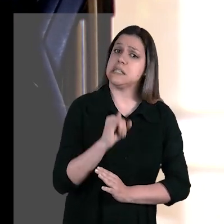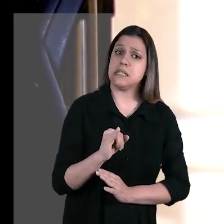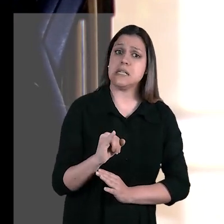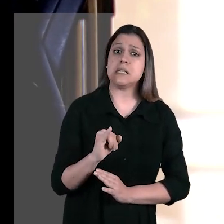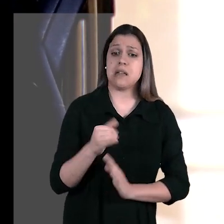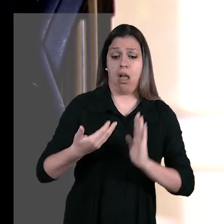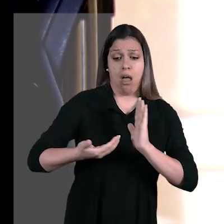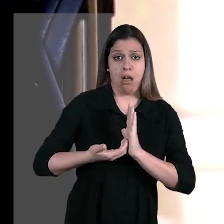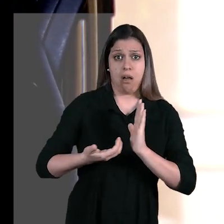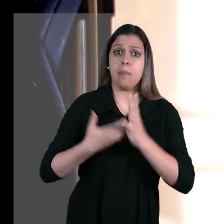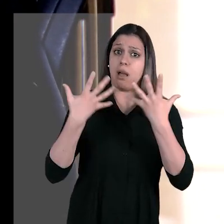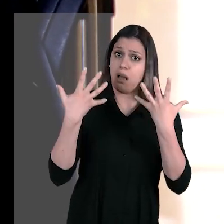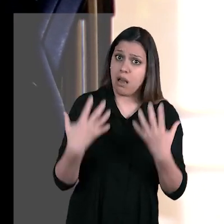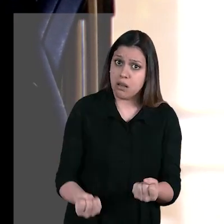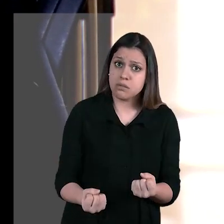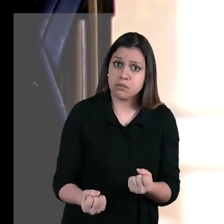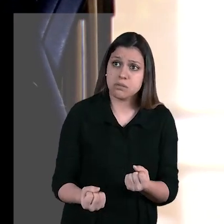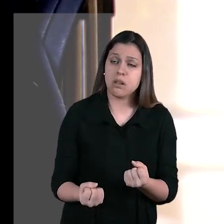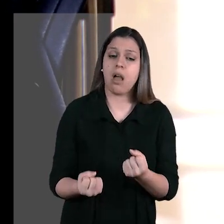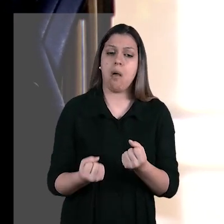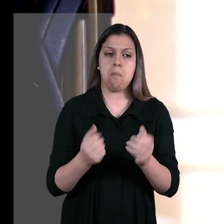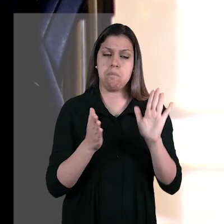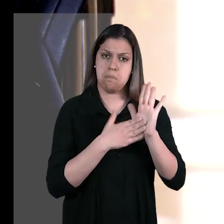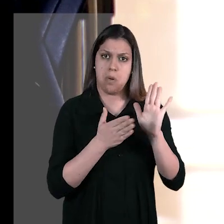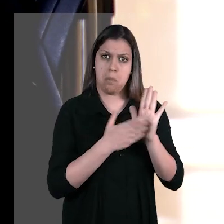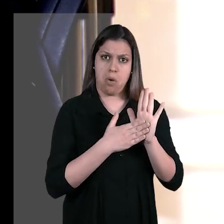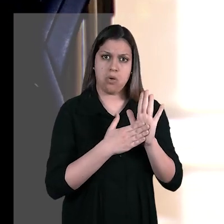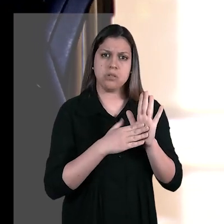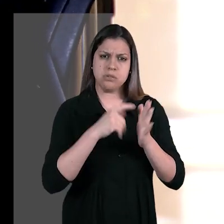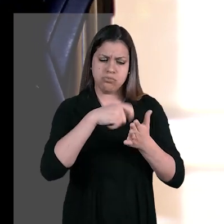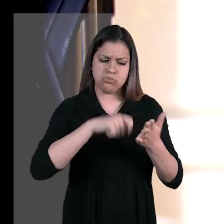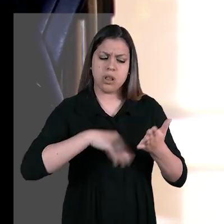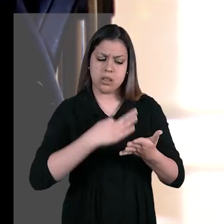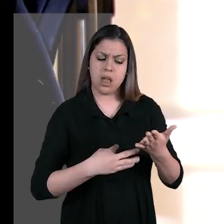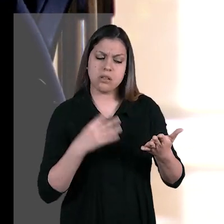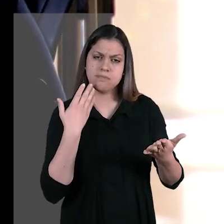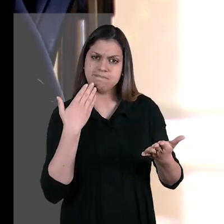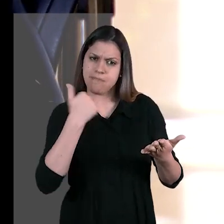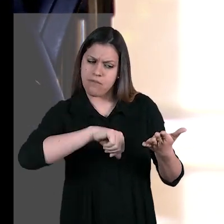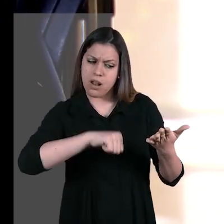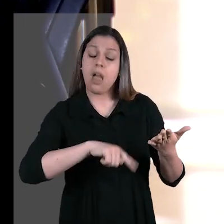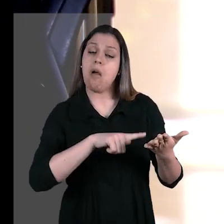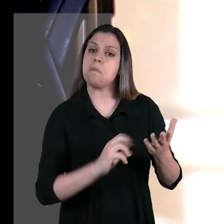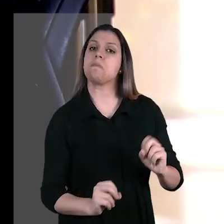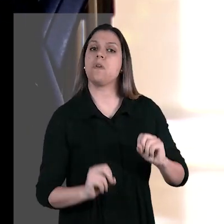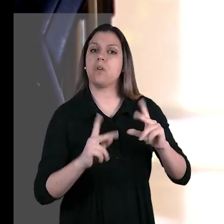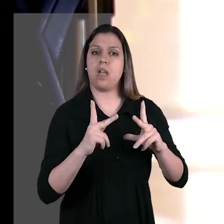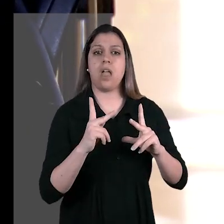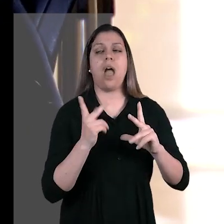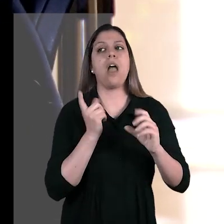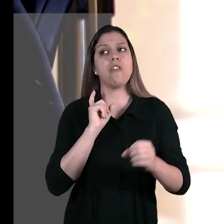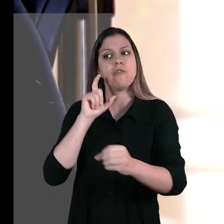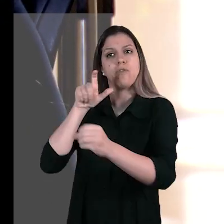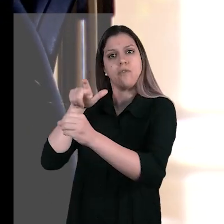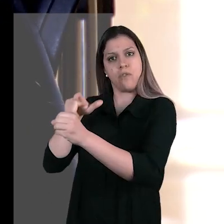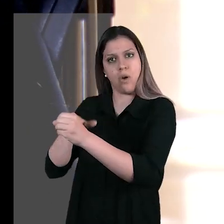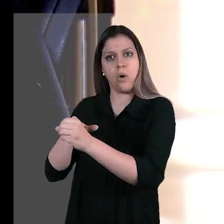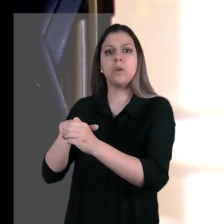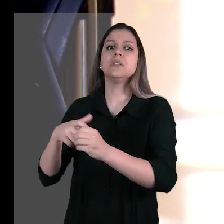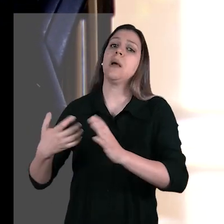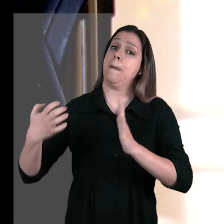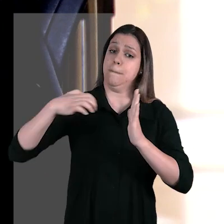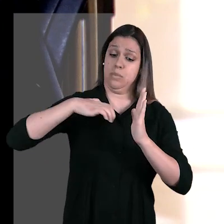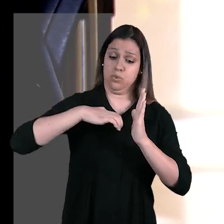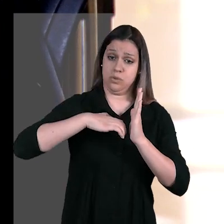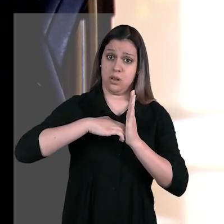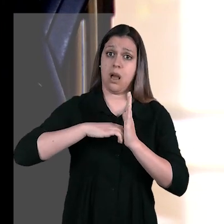Senado, ele volta, né? E aí vai para a sanção presidencial. Então, a gente ainda está nessa fase de discussão ainda e de